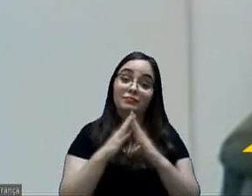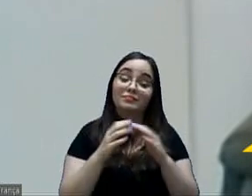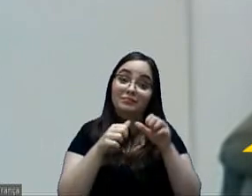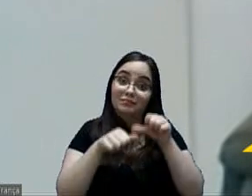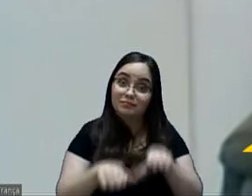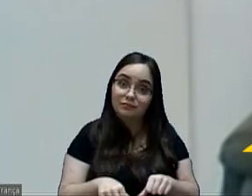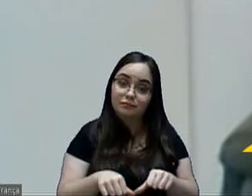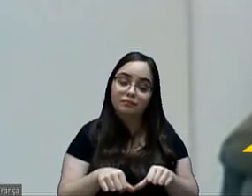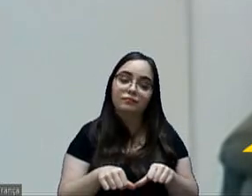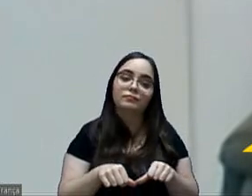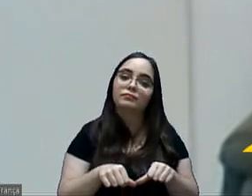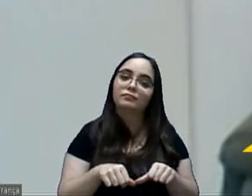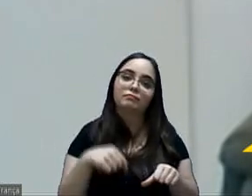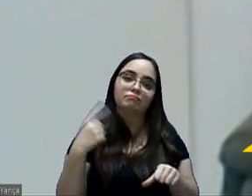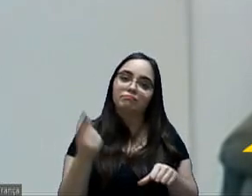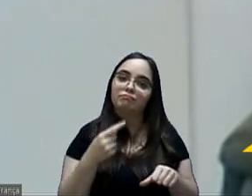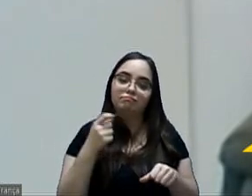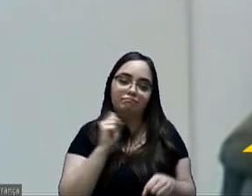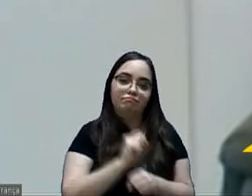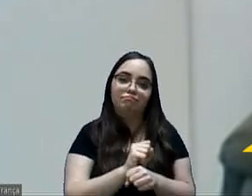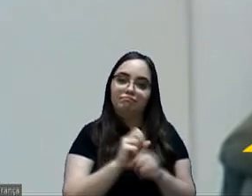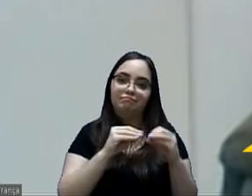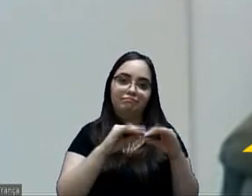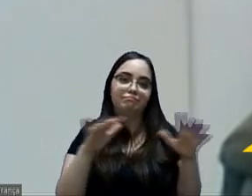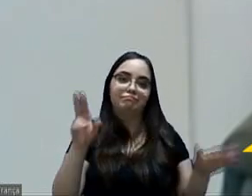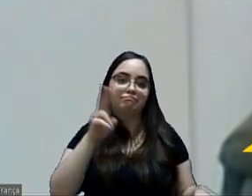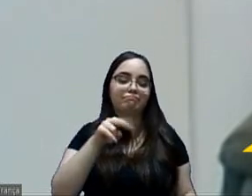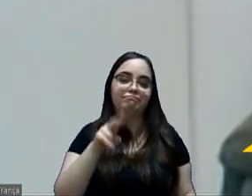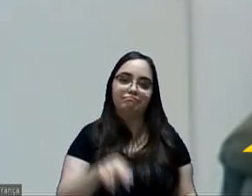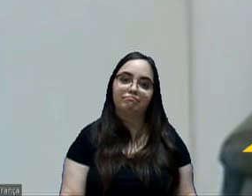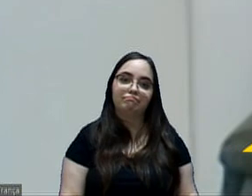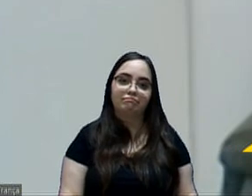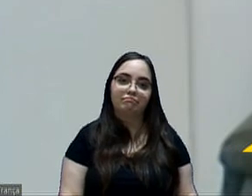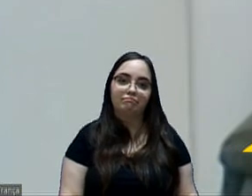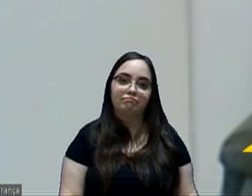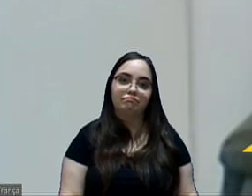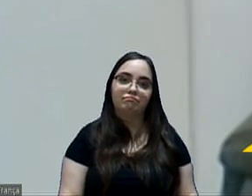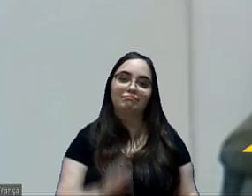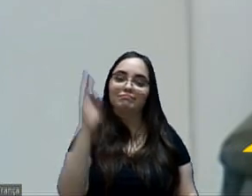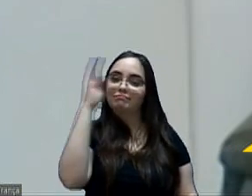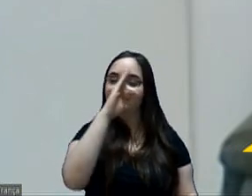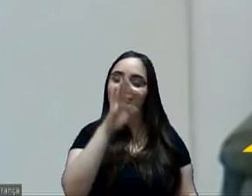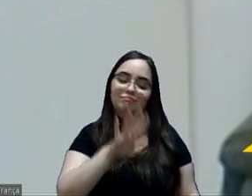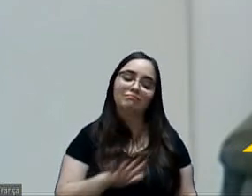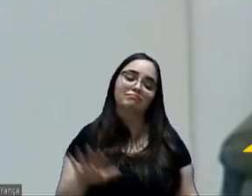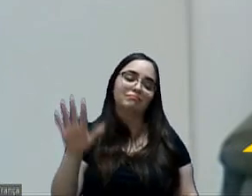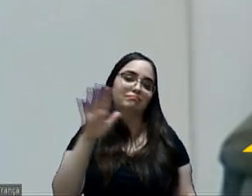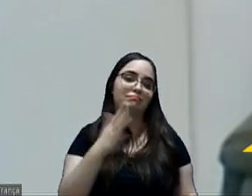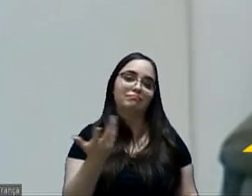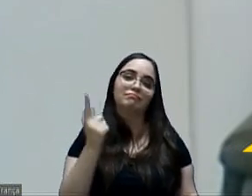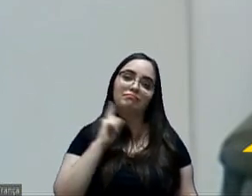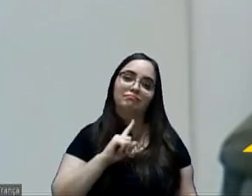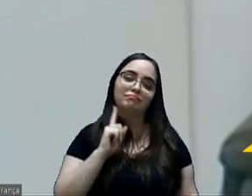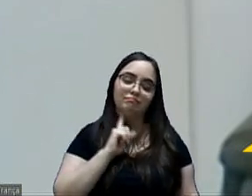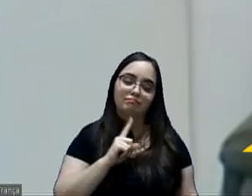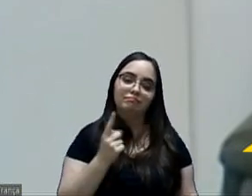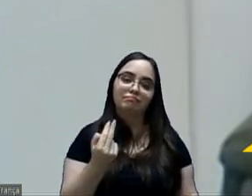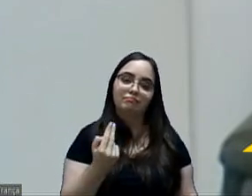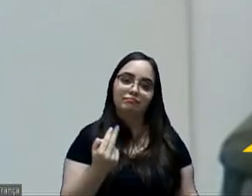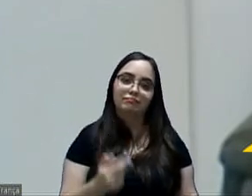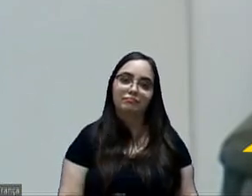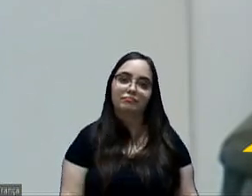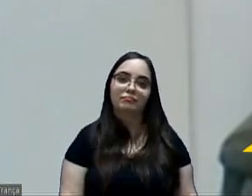casa, nós não vamos parar a contaminação. Isso está acontecendo no Brasil inteiro. Minas Gerais decretou agora há